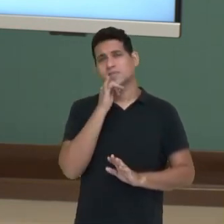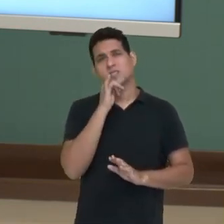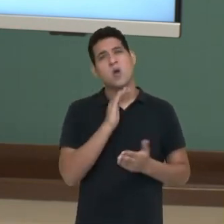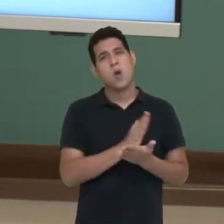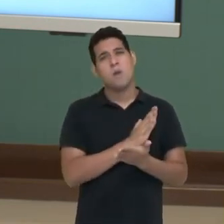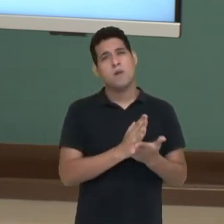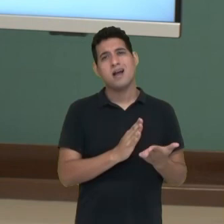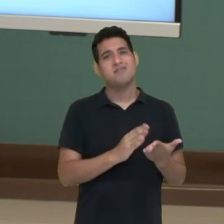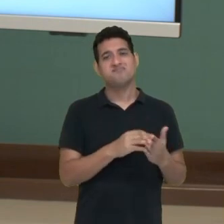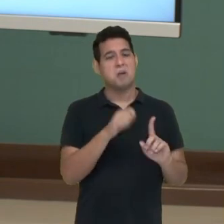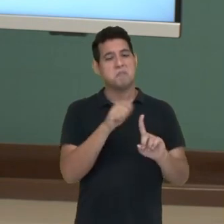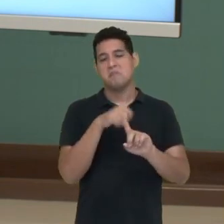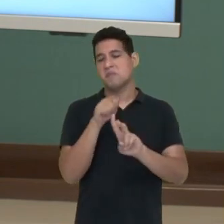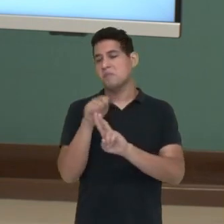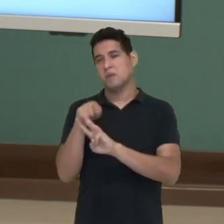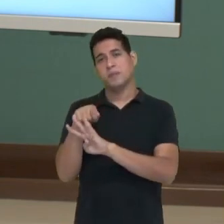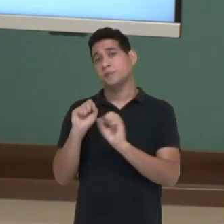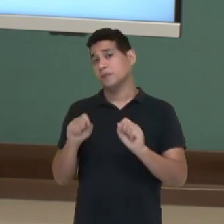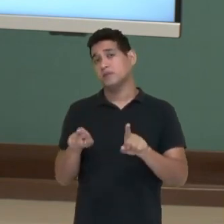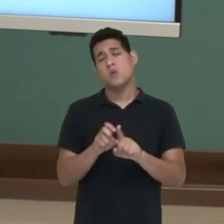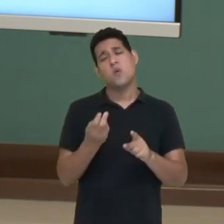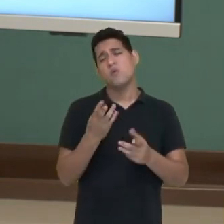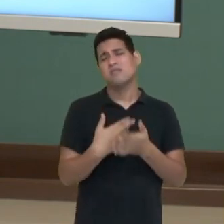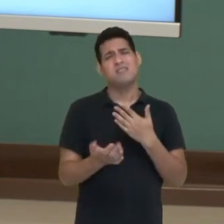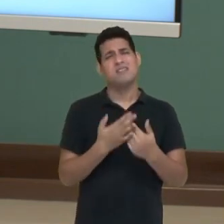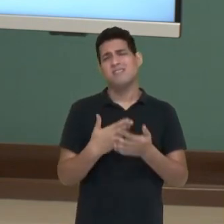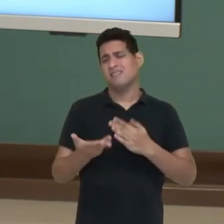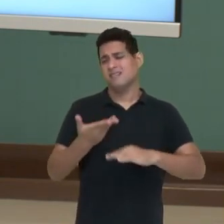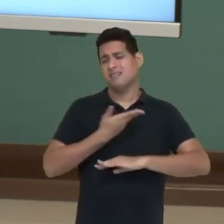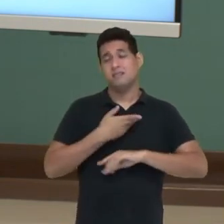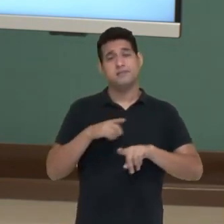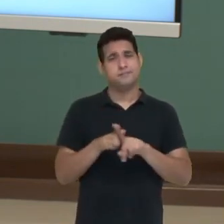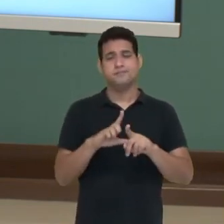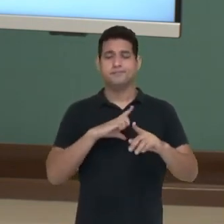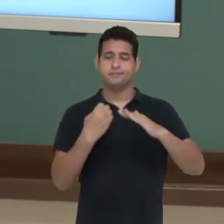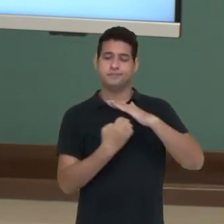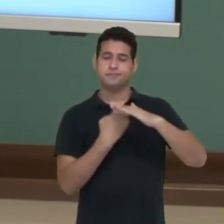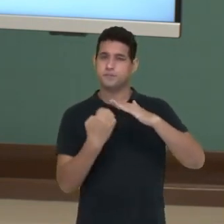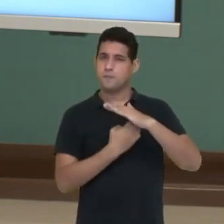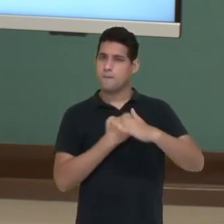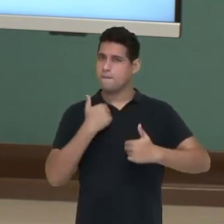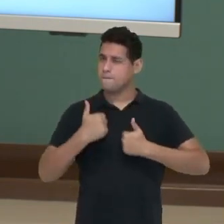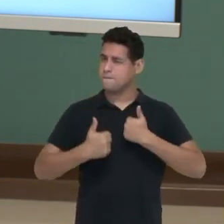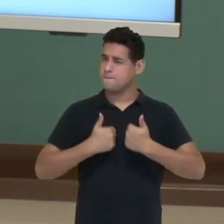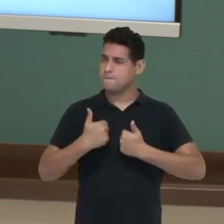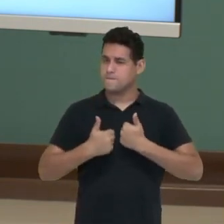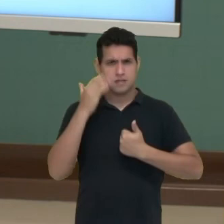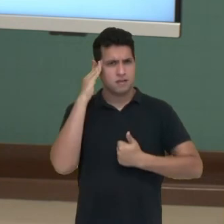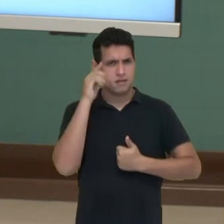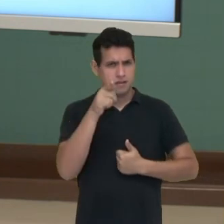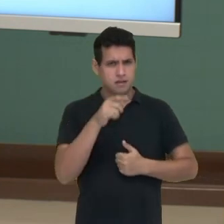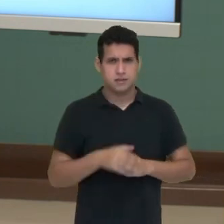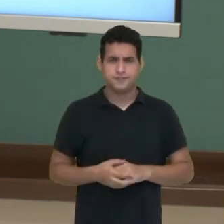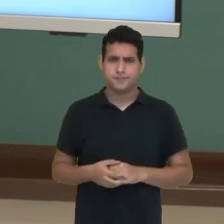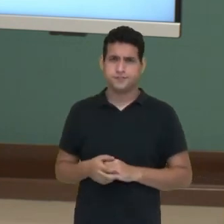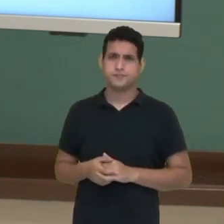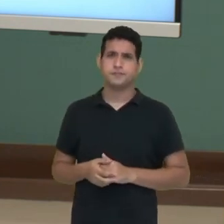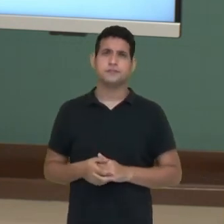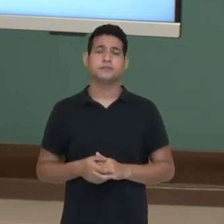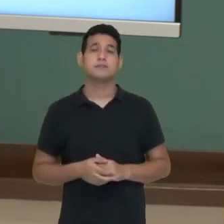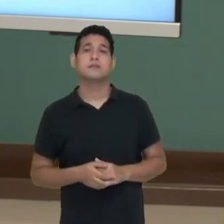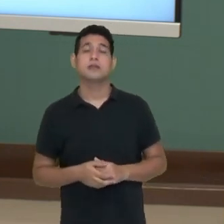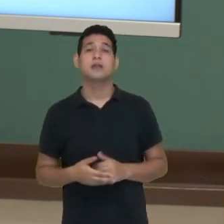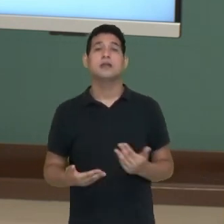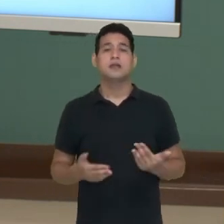parcela do maquinário, por exemplo, né? Ou qualquer outra situação ali na empresa. Ok? Deu para entender? E